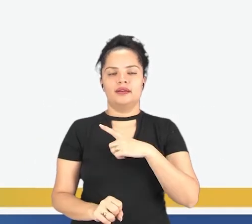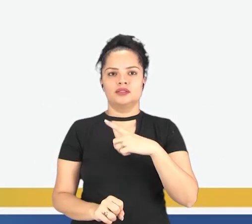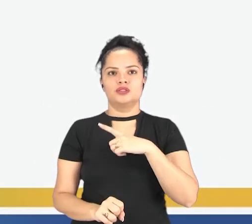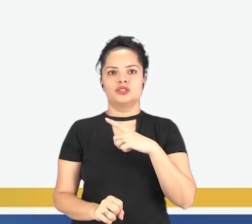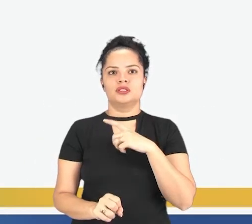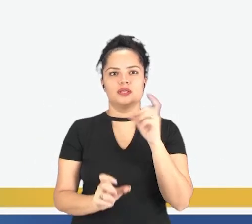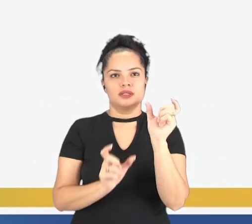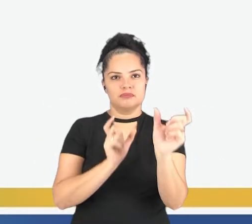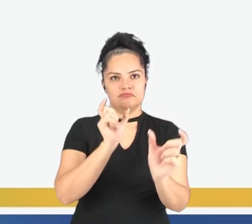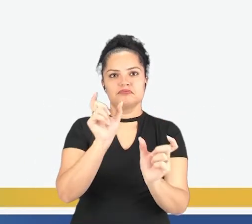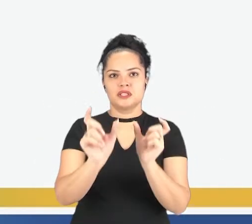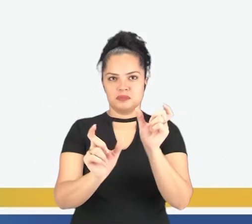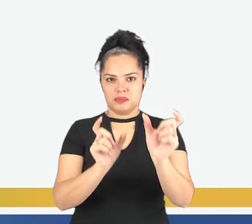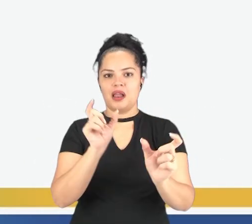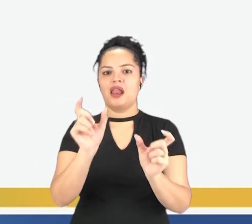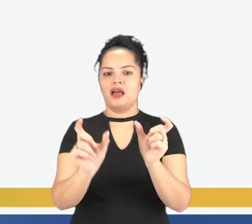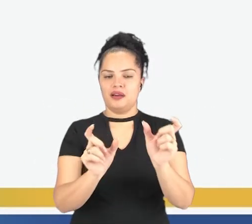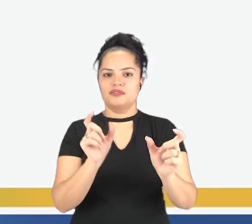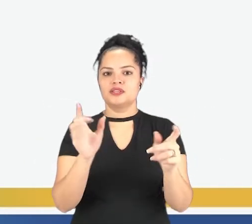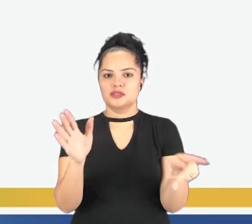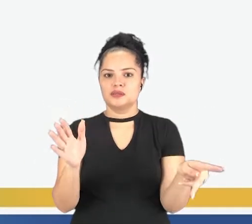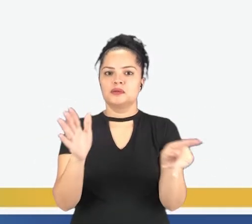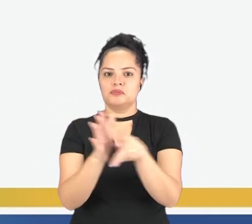Palenque, Tikal,